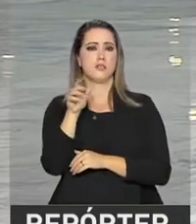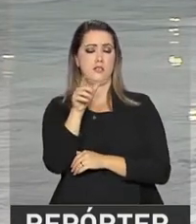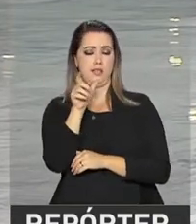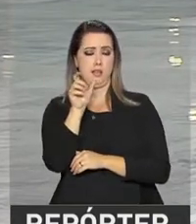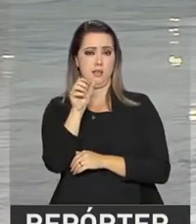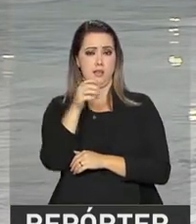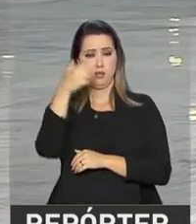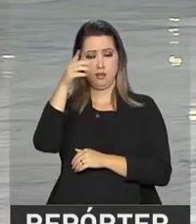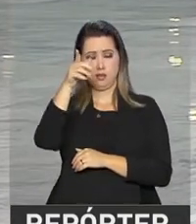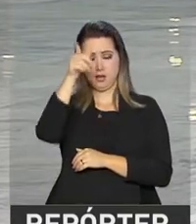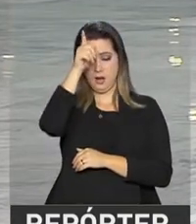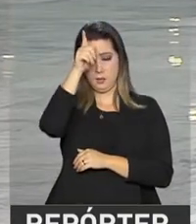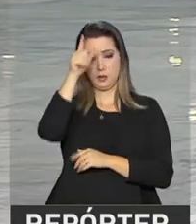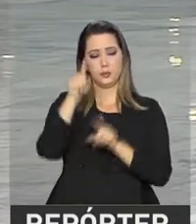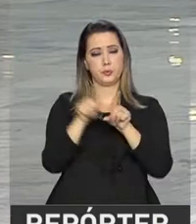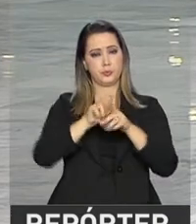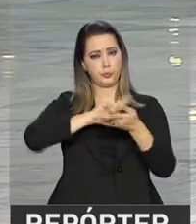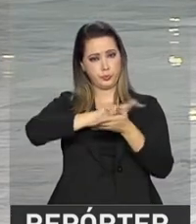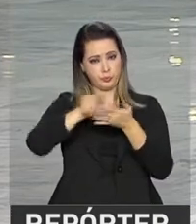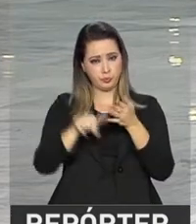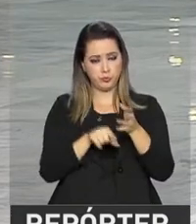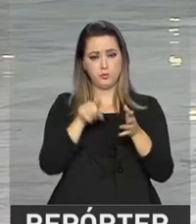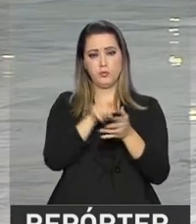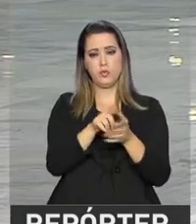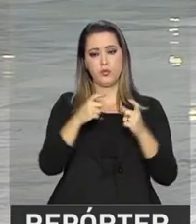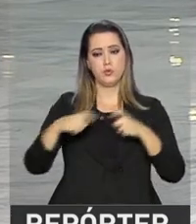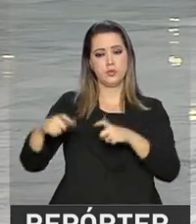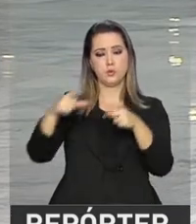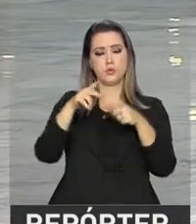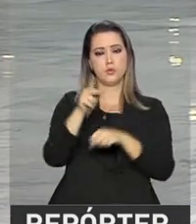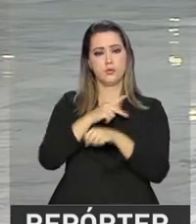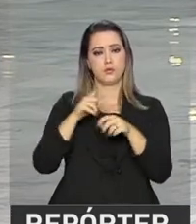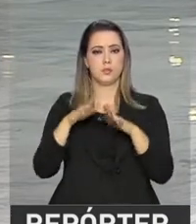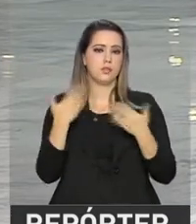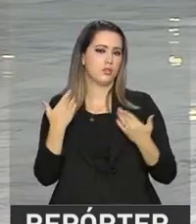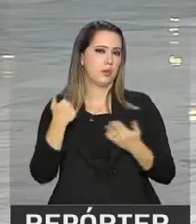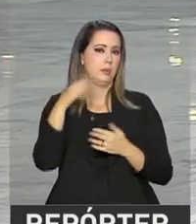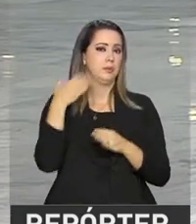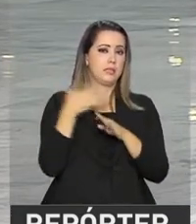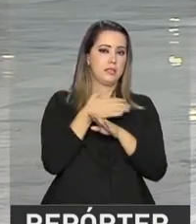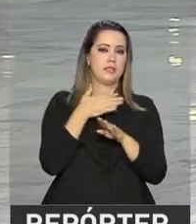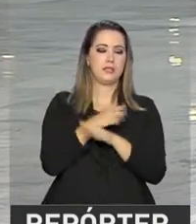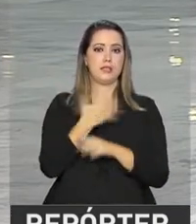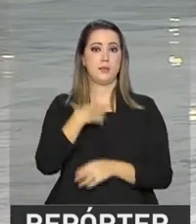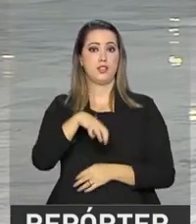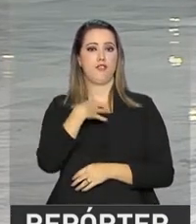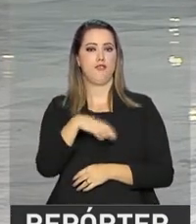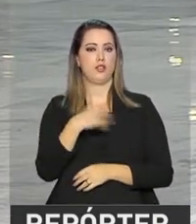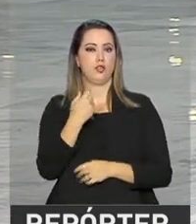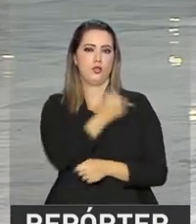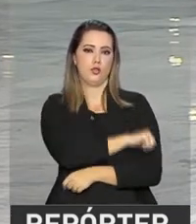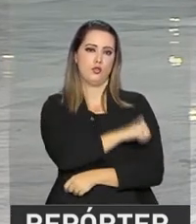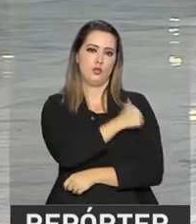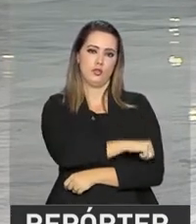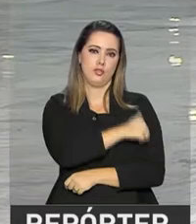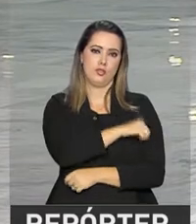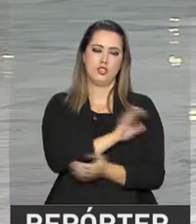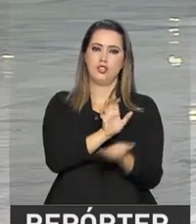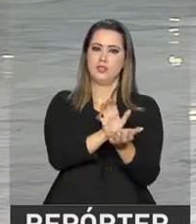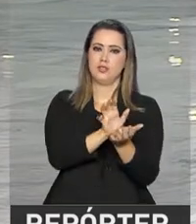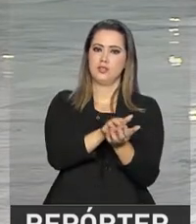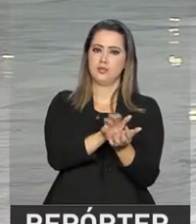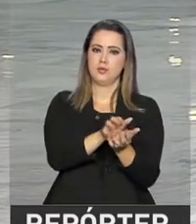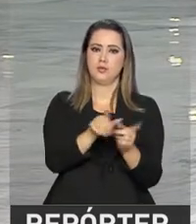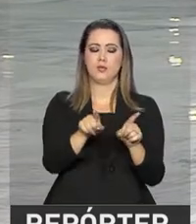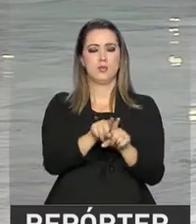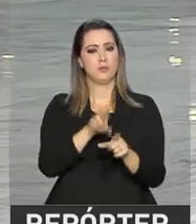isso ocorre. Os destinos também são aqueles tradicionais. Salvador, Rio de Janeiro, Recife, Olinda, e dois deles estão